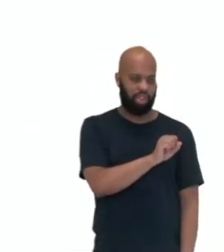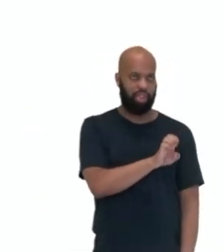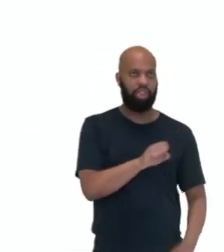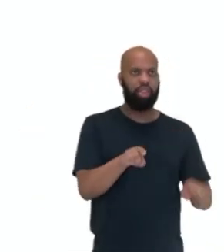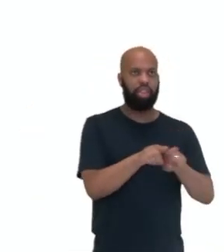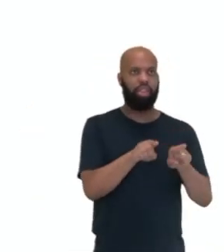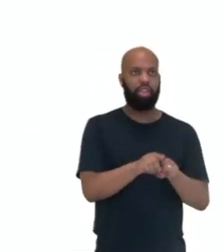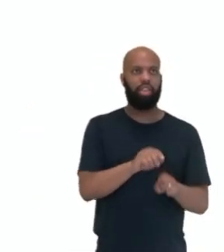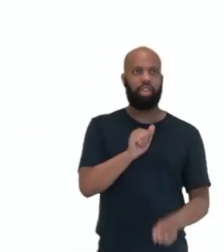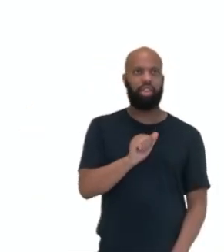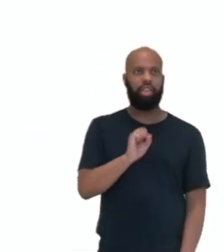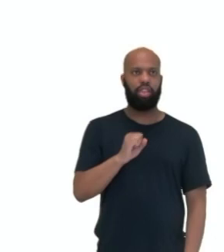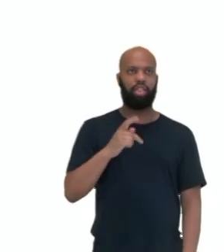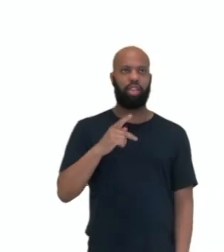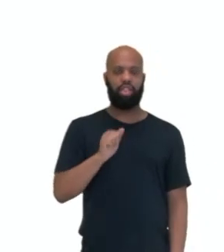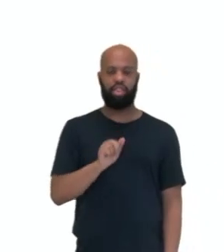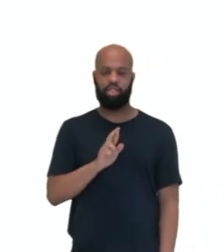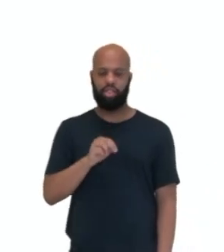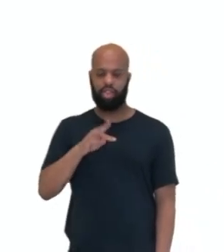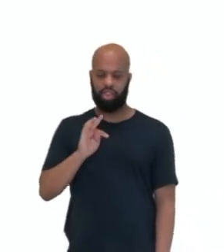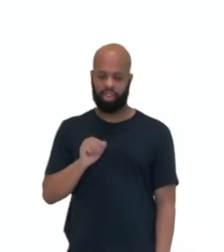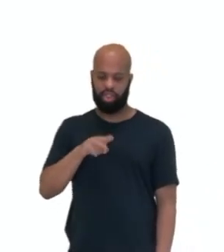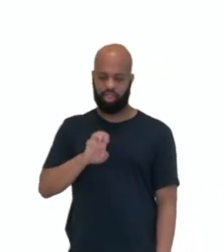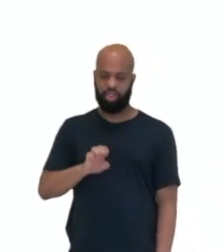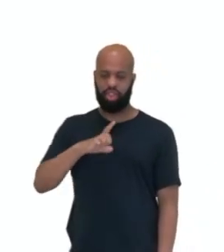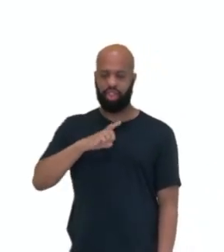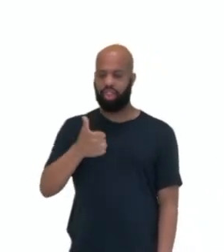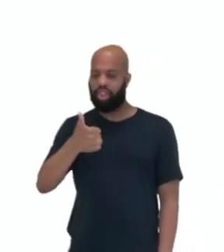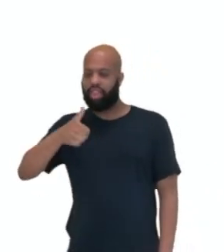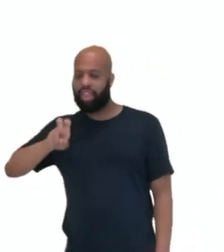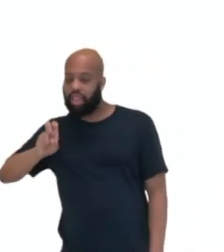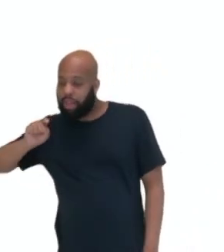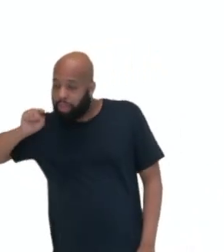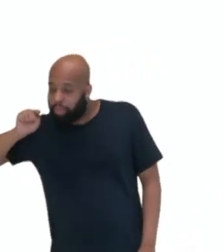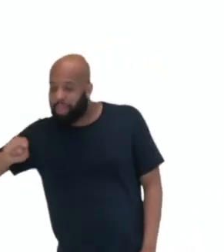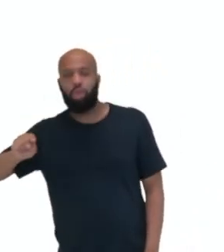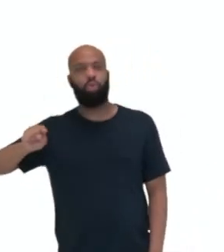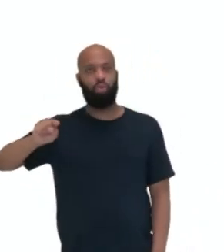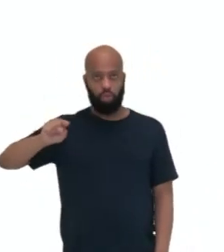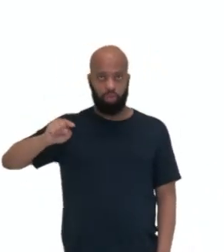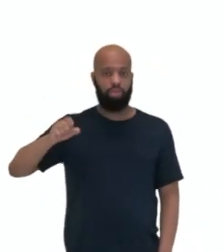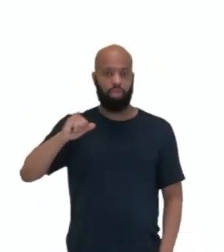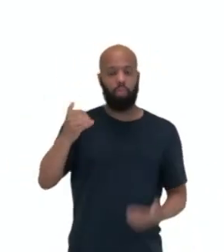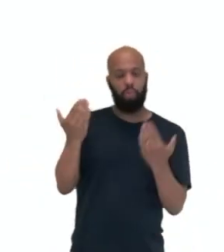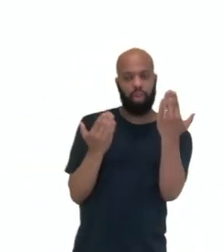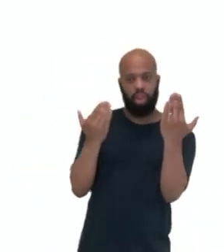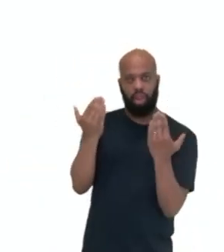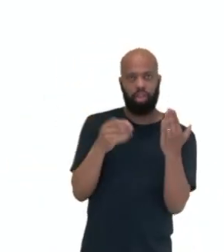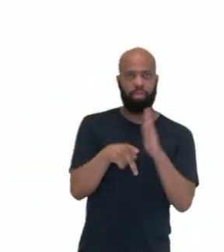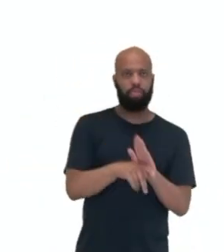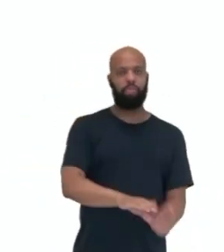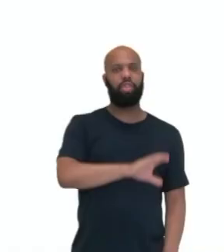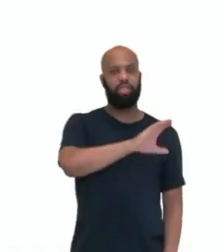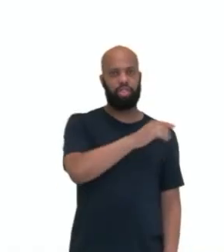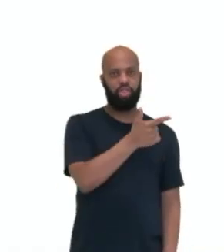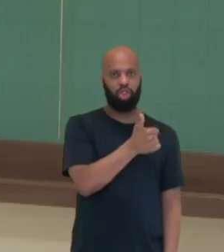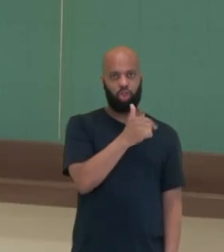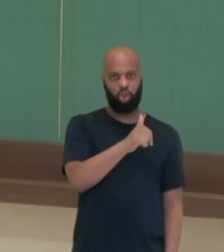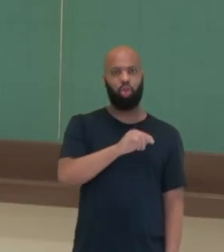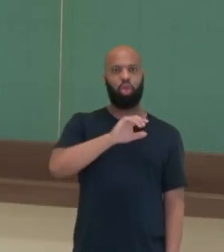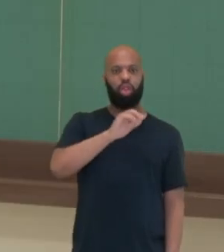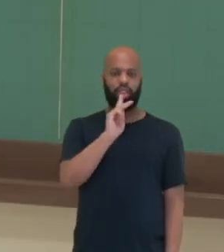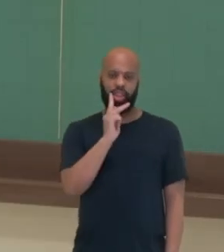aspartame, 15 mil o grau de doçura comparando com a sacarose. A sacarina é de assustar, né?